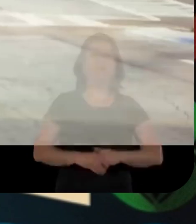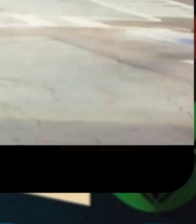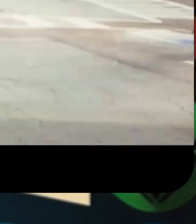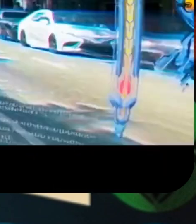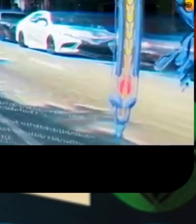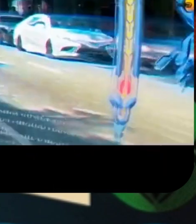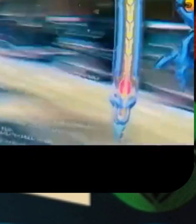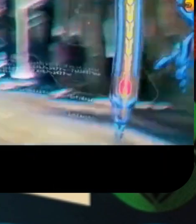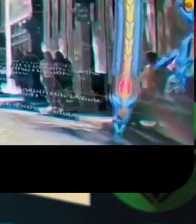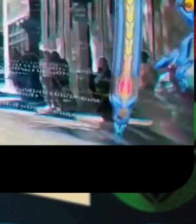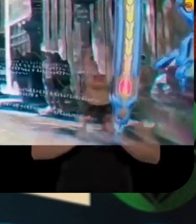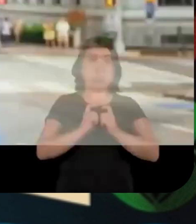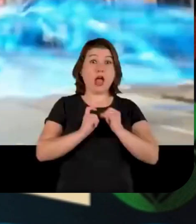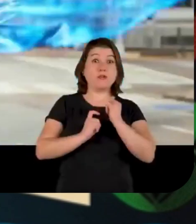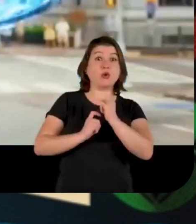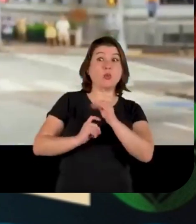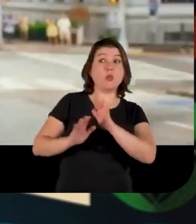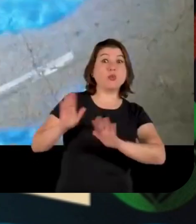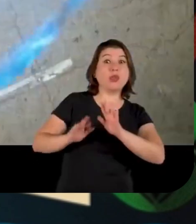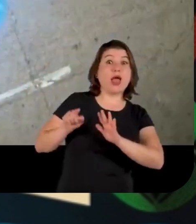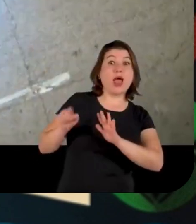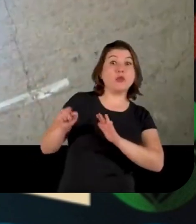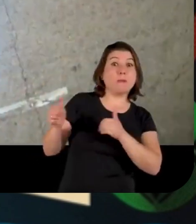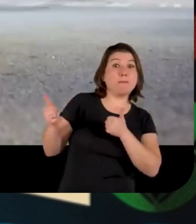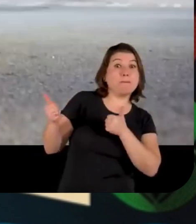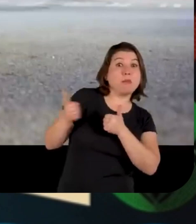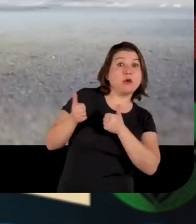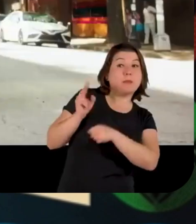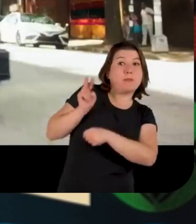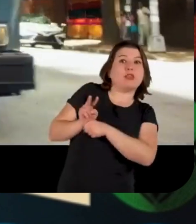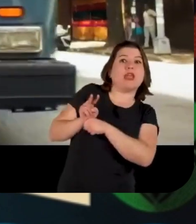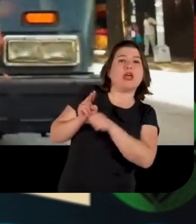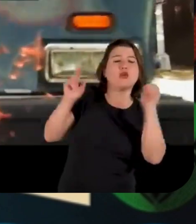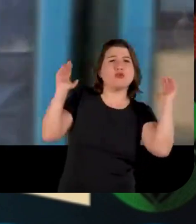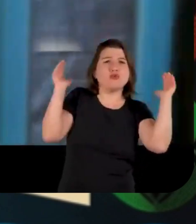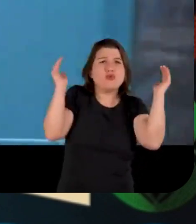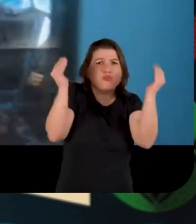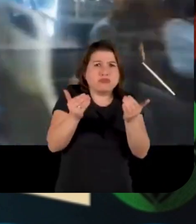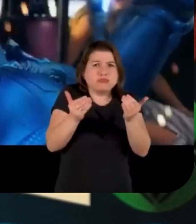do principal, do Jaime, que é